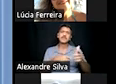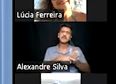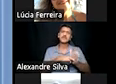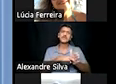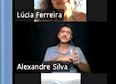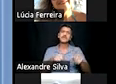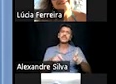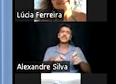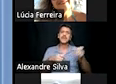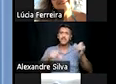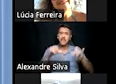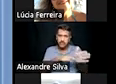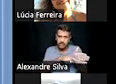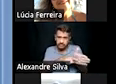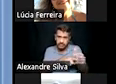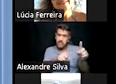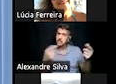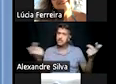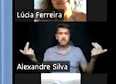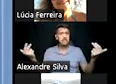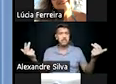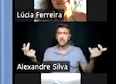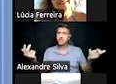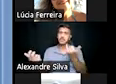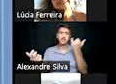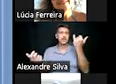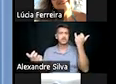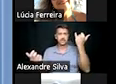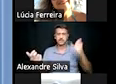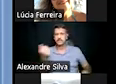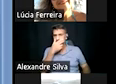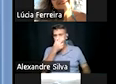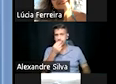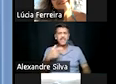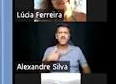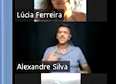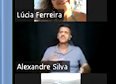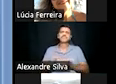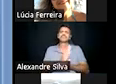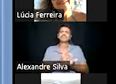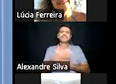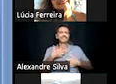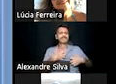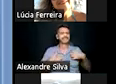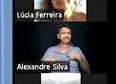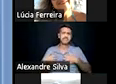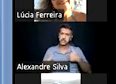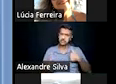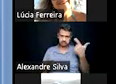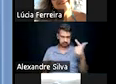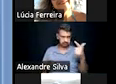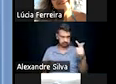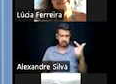de laboratório que vai ser feito depois. Não me sentiria incomodado. Não me sentiria